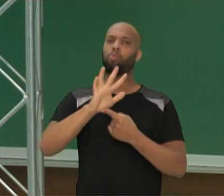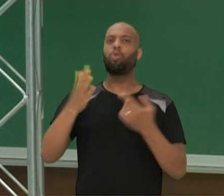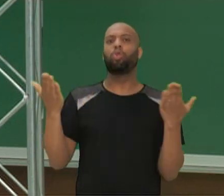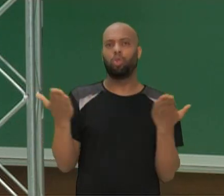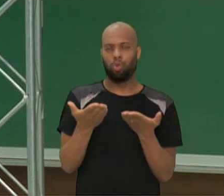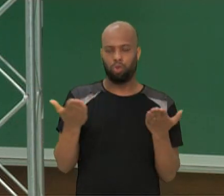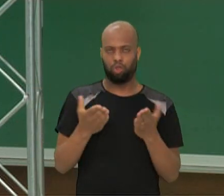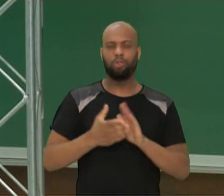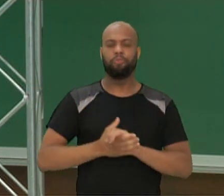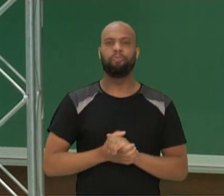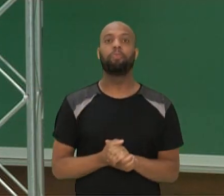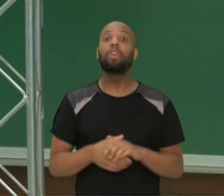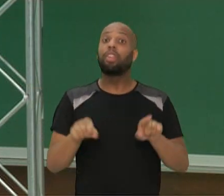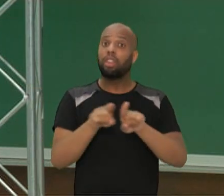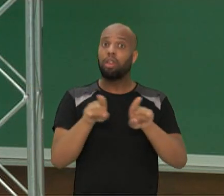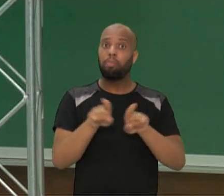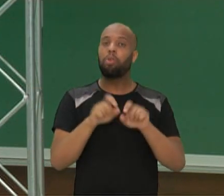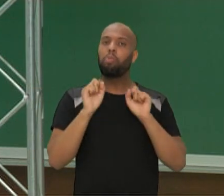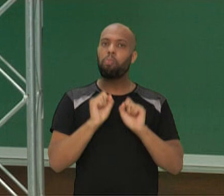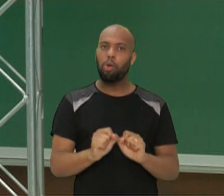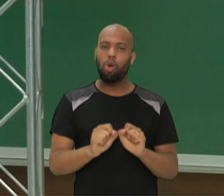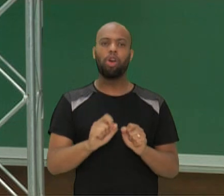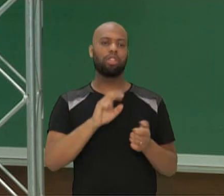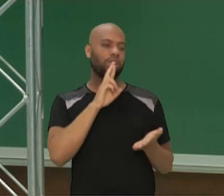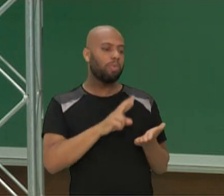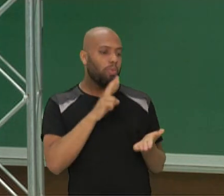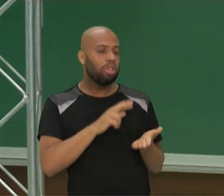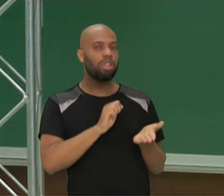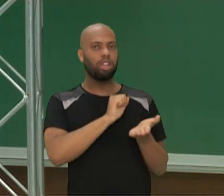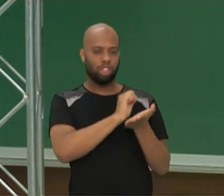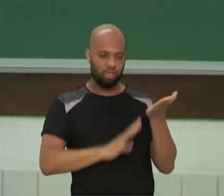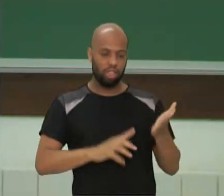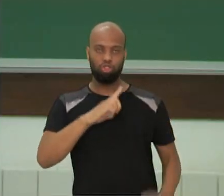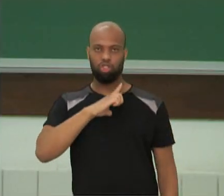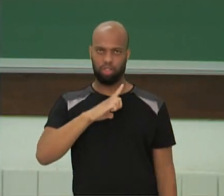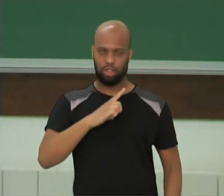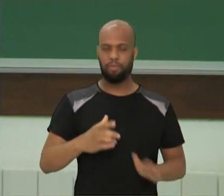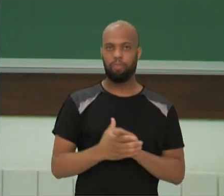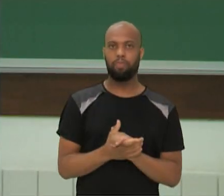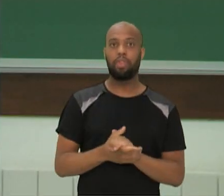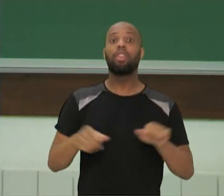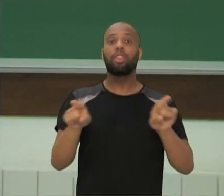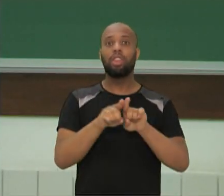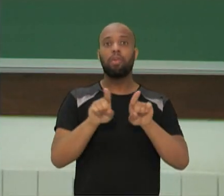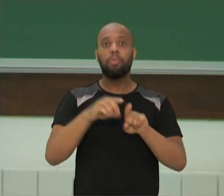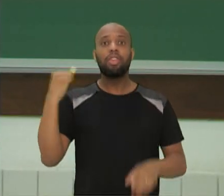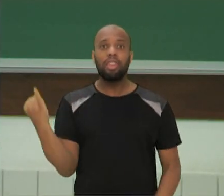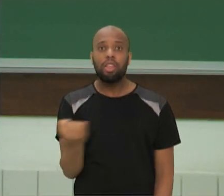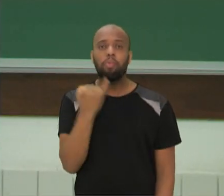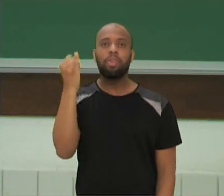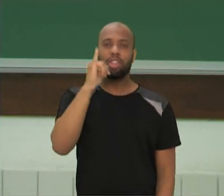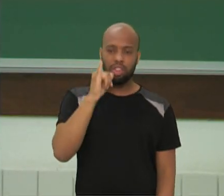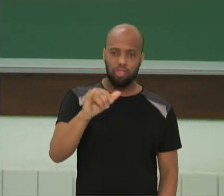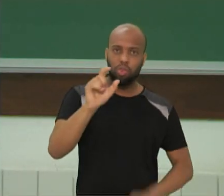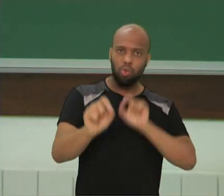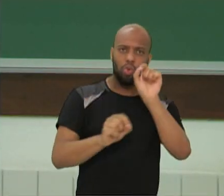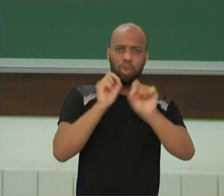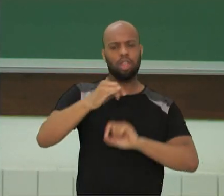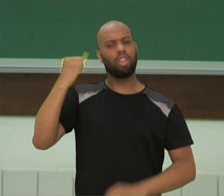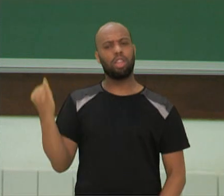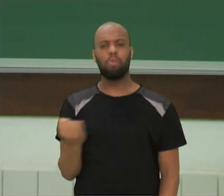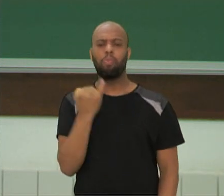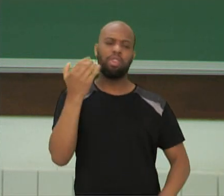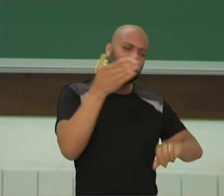na aula de hoje e também possa realizar os exercícios propostos. E também quero destacar para você, estudante, a importância do